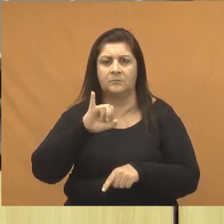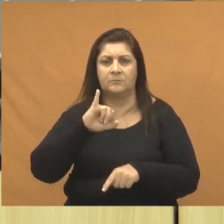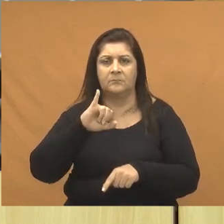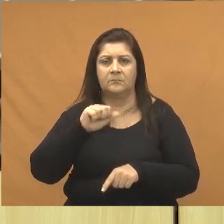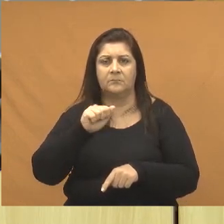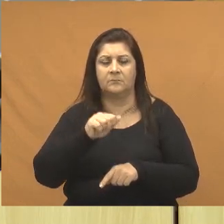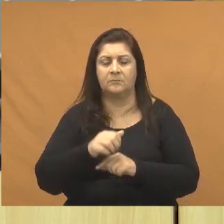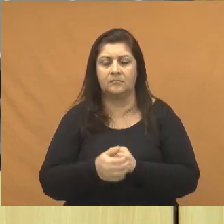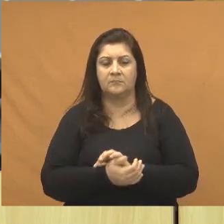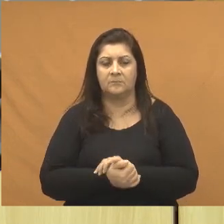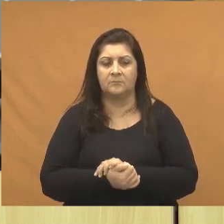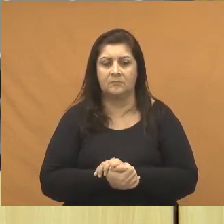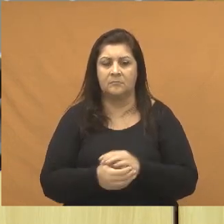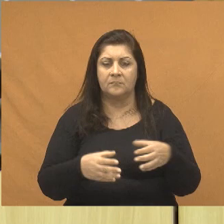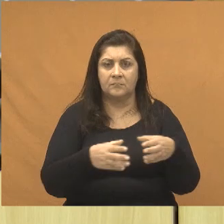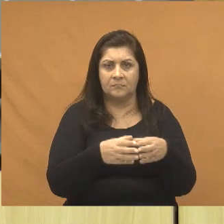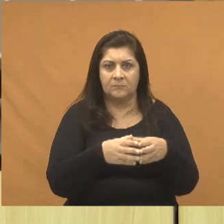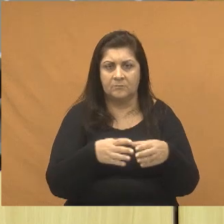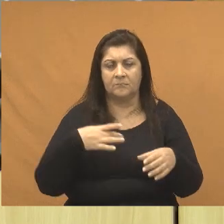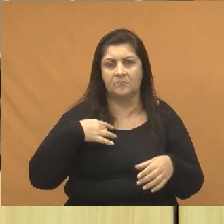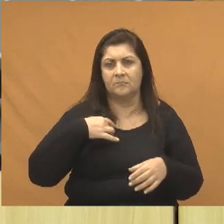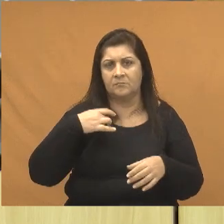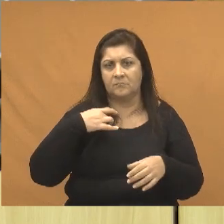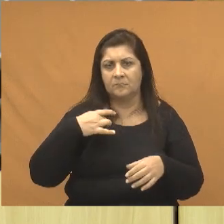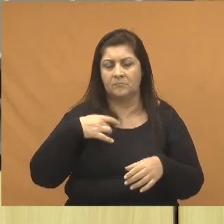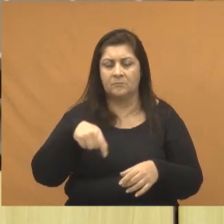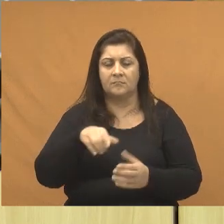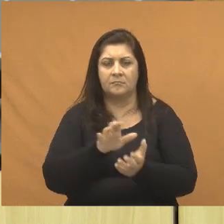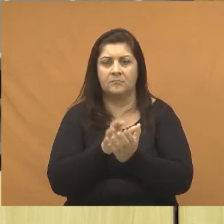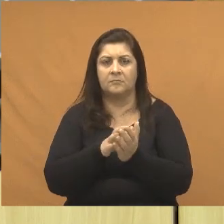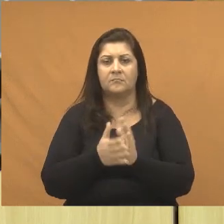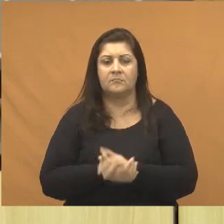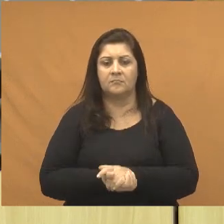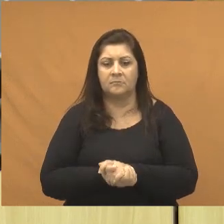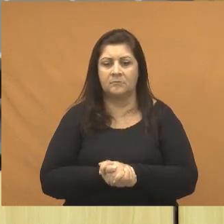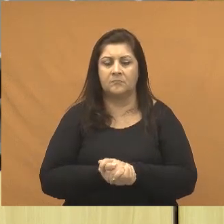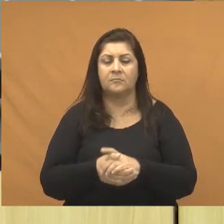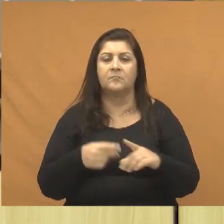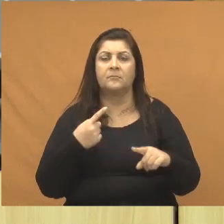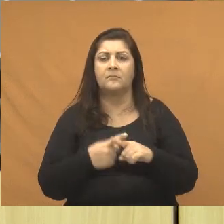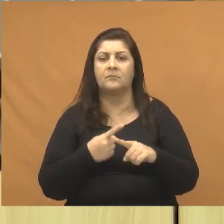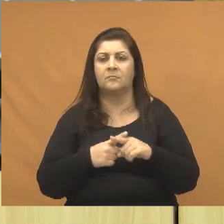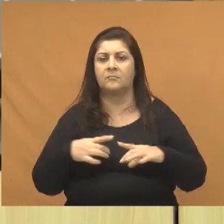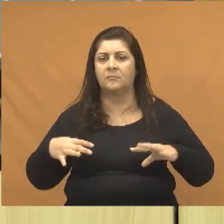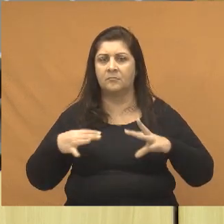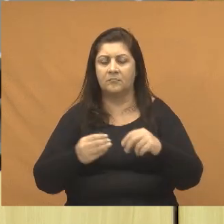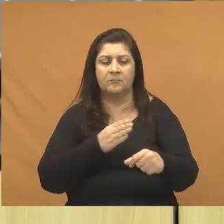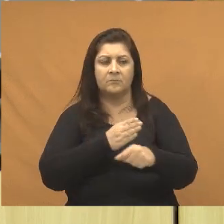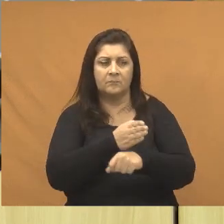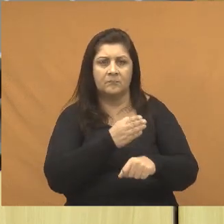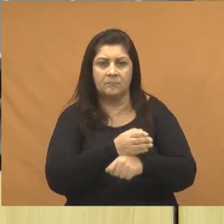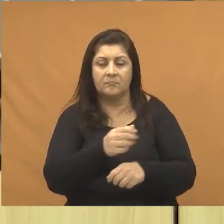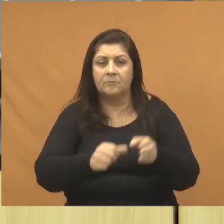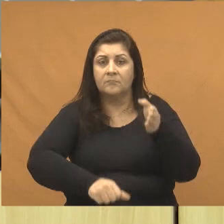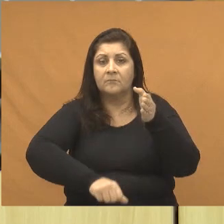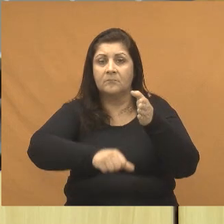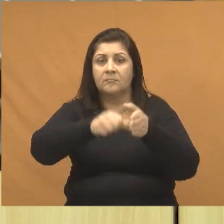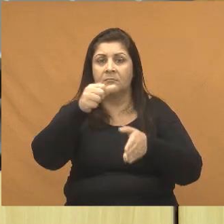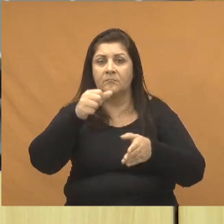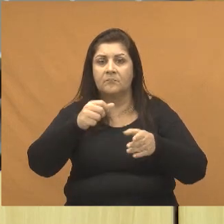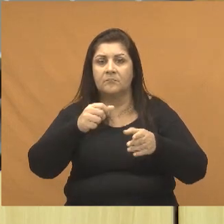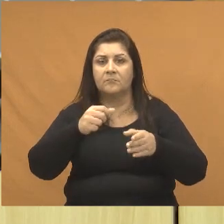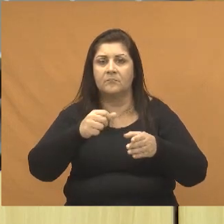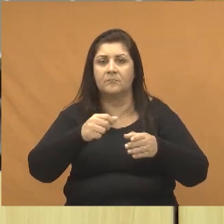Associação Humanitária Amor e Caridade de Jacareí, pela participação no primeiro